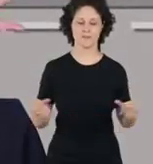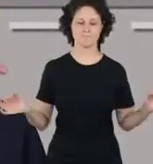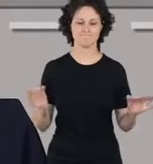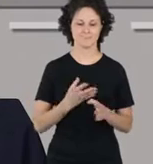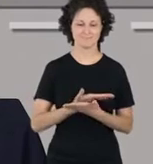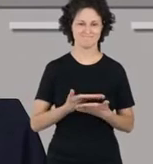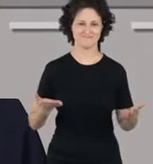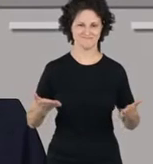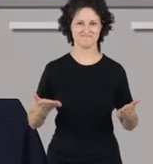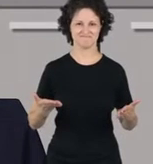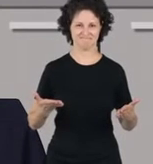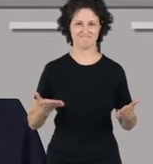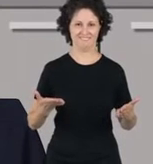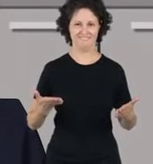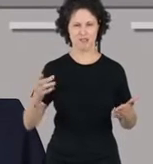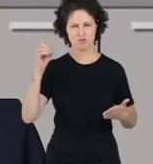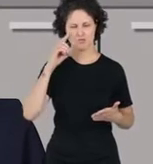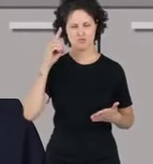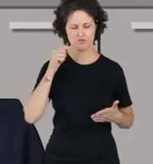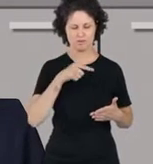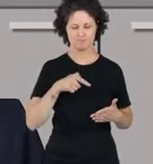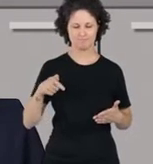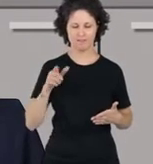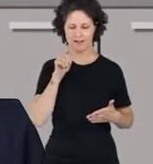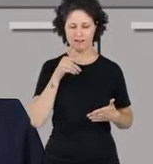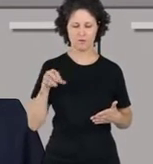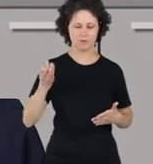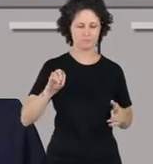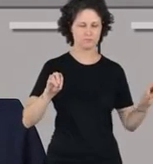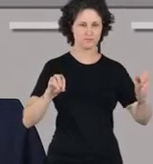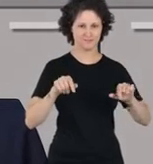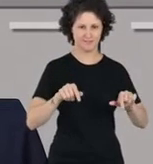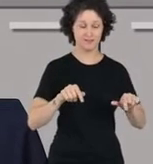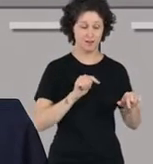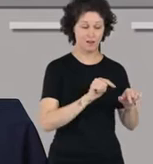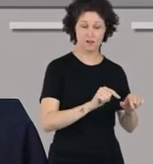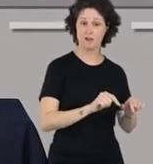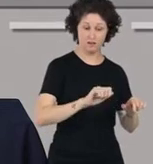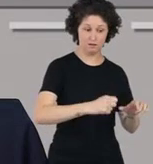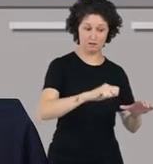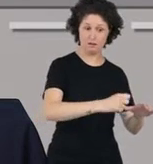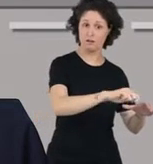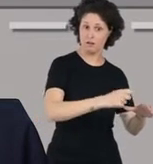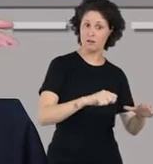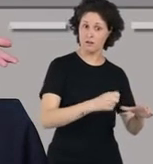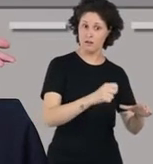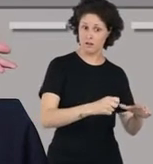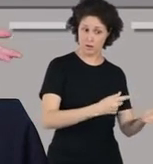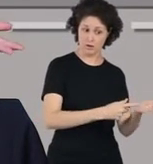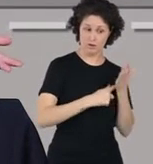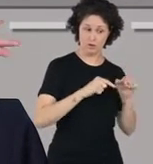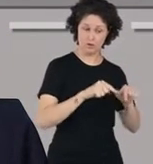Passado algum tempo, olha só a diferença. Podemos ver que a muda, ela cresceu muito mais no solo que foi recuperado. Isso